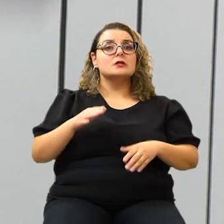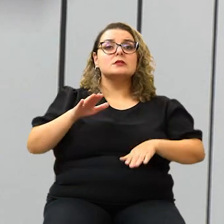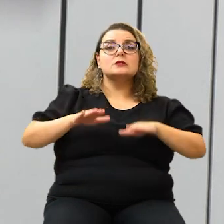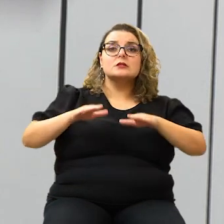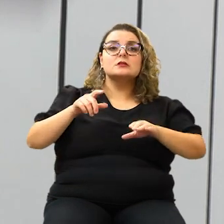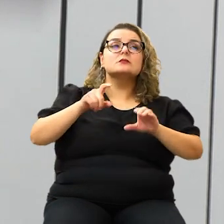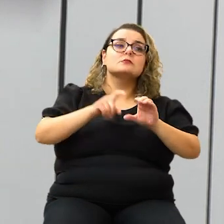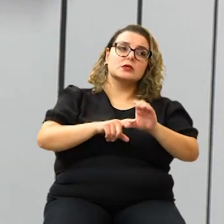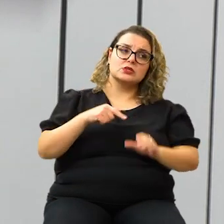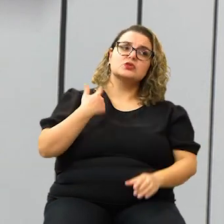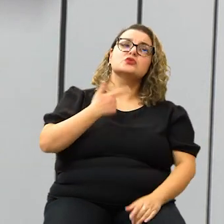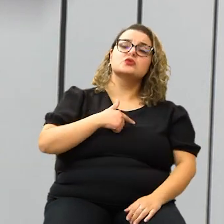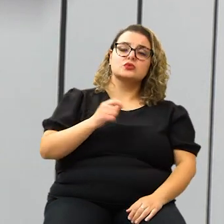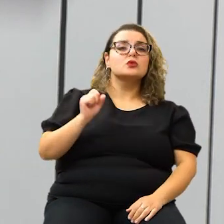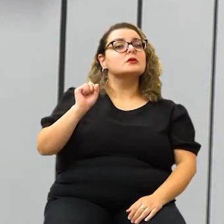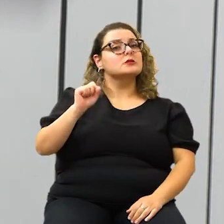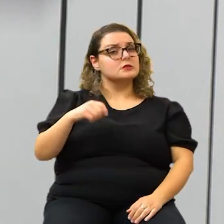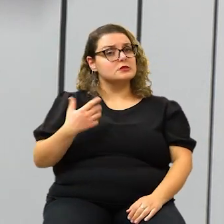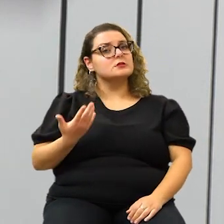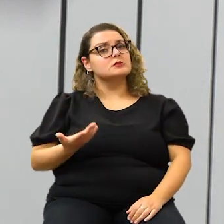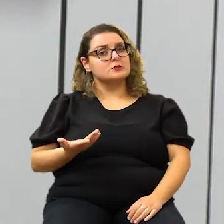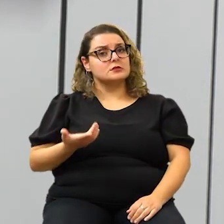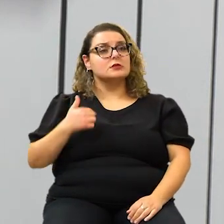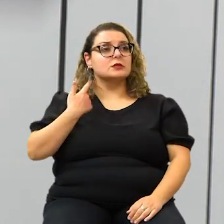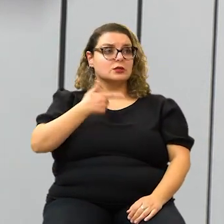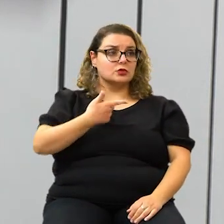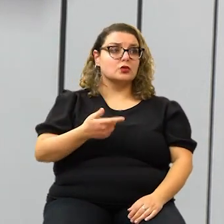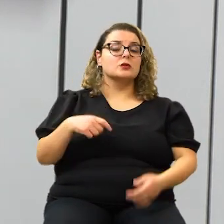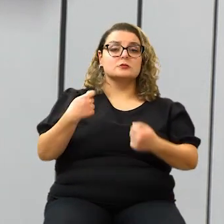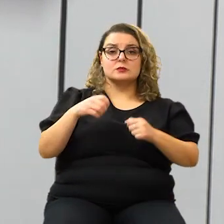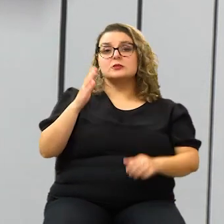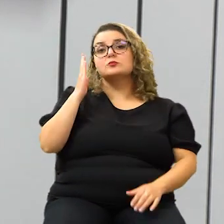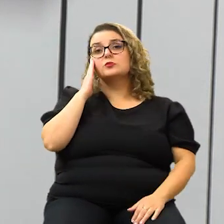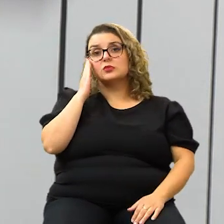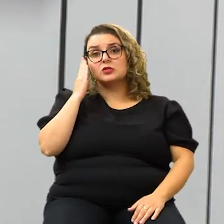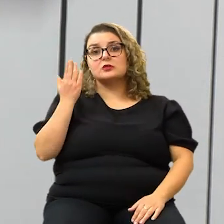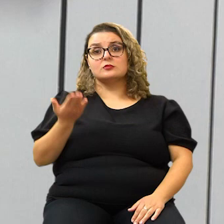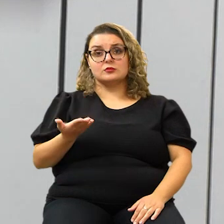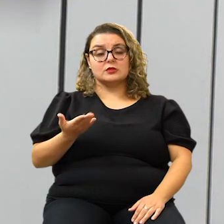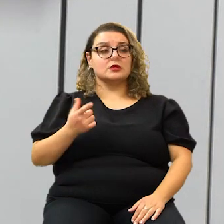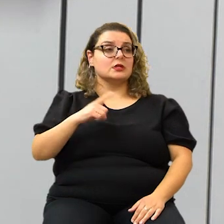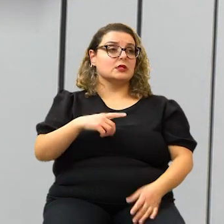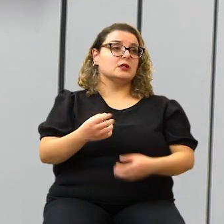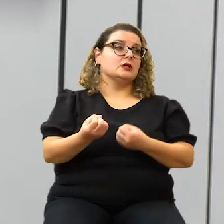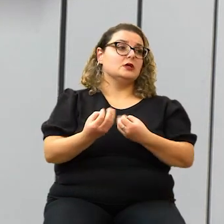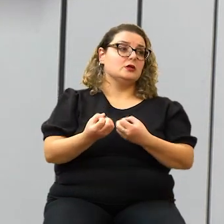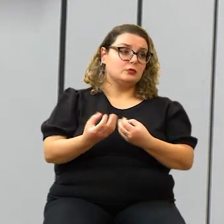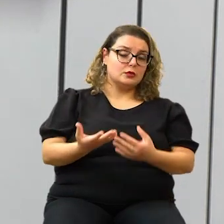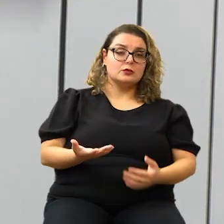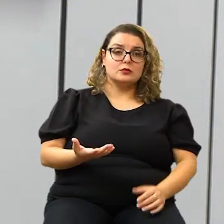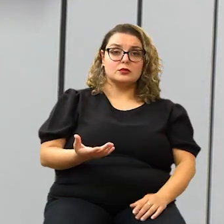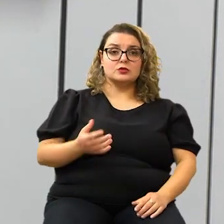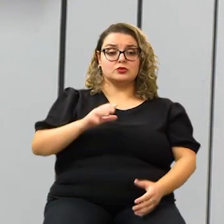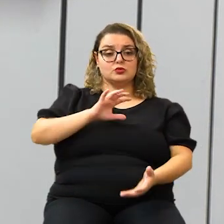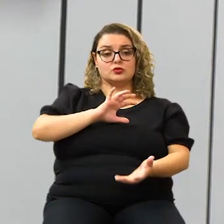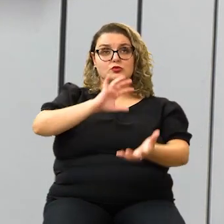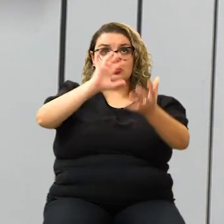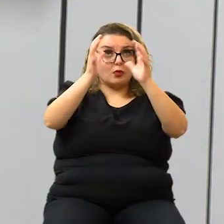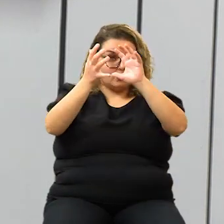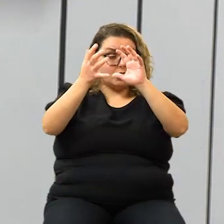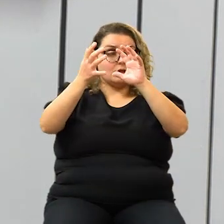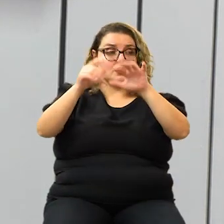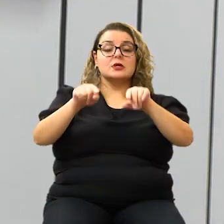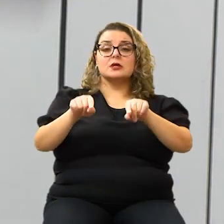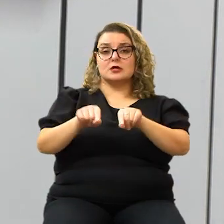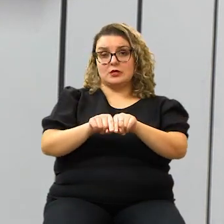depende da gente, sim. A gente precisa entender, ter informações sobre as mudanças